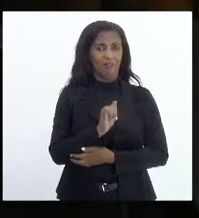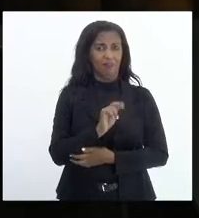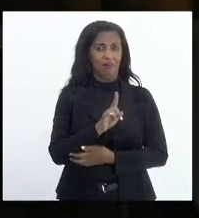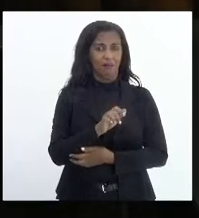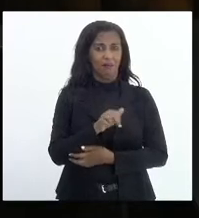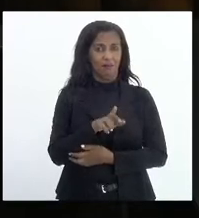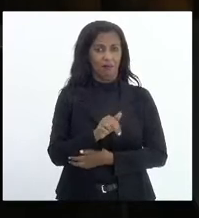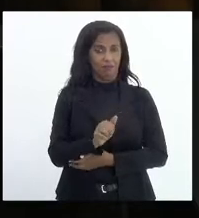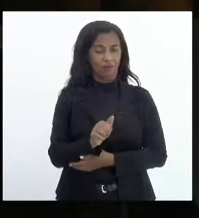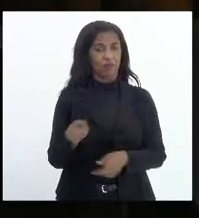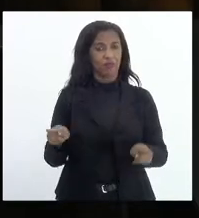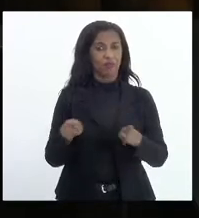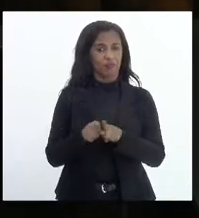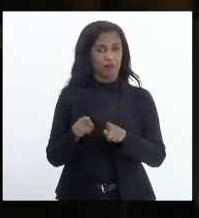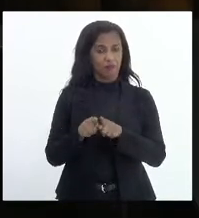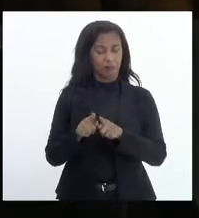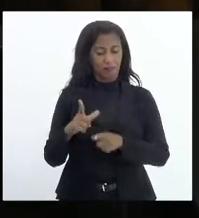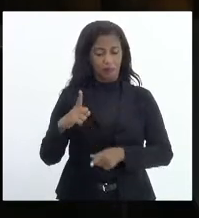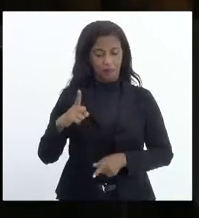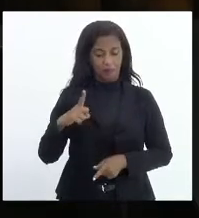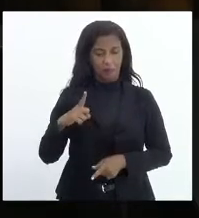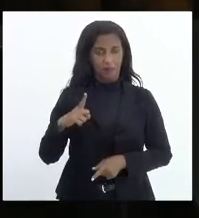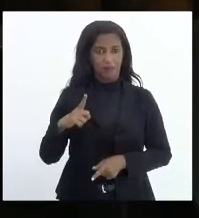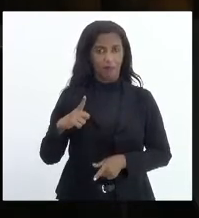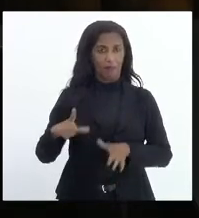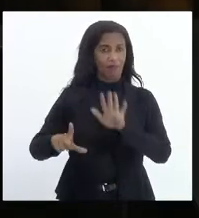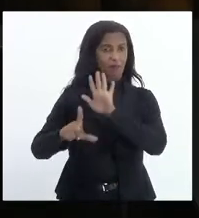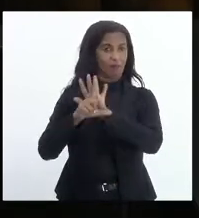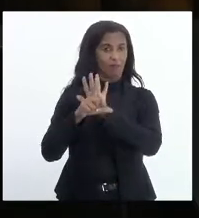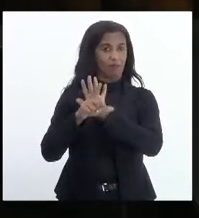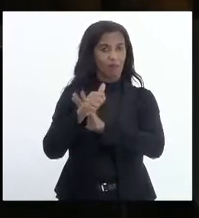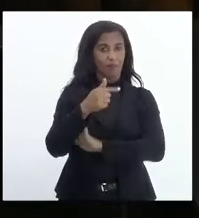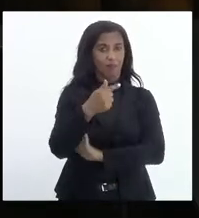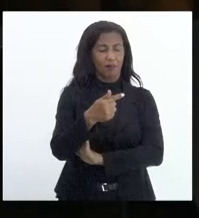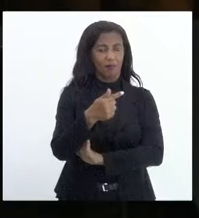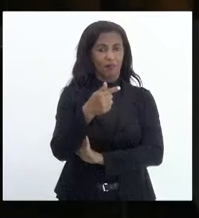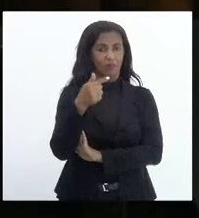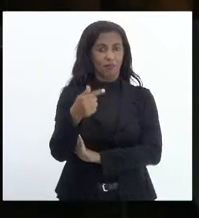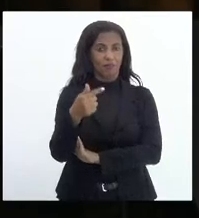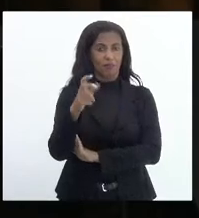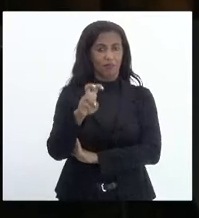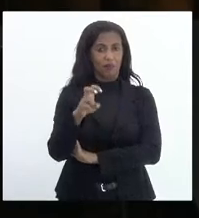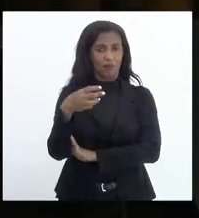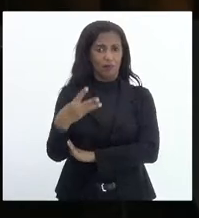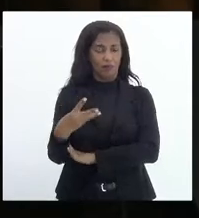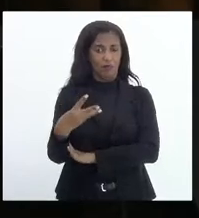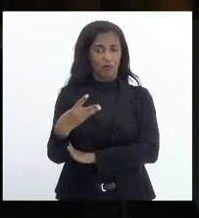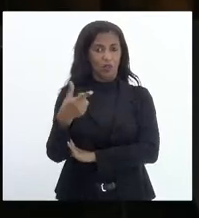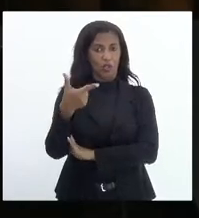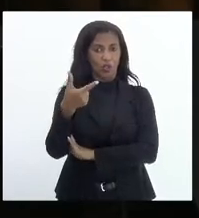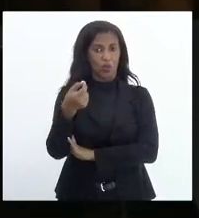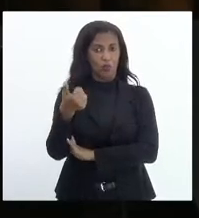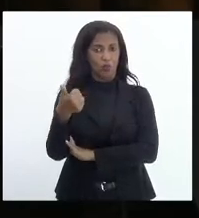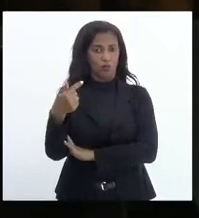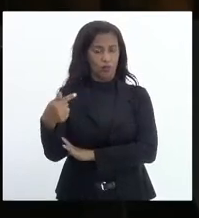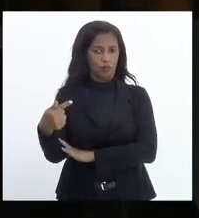e considerando a existência da lei 7753/17